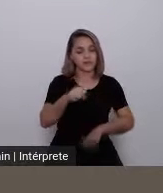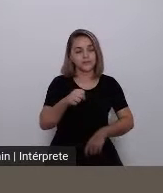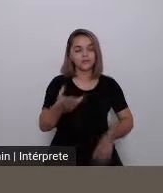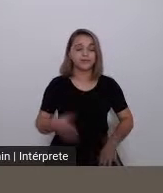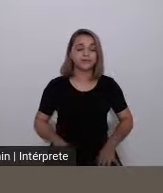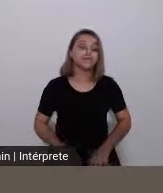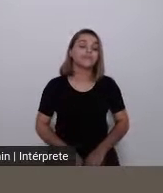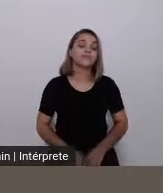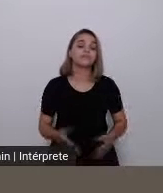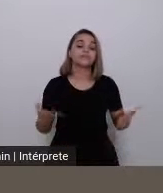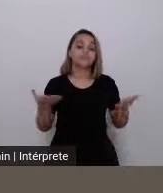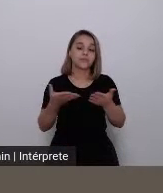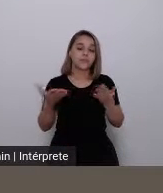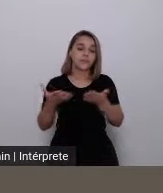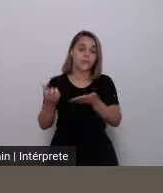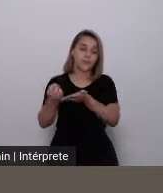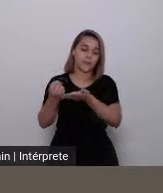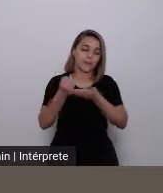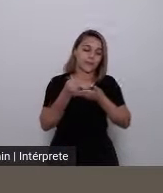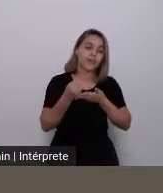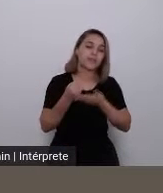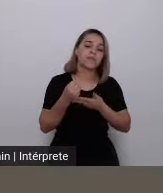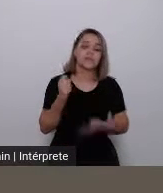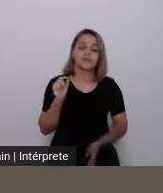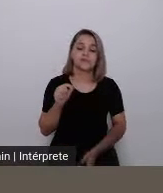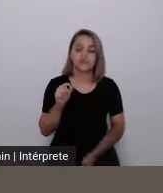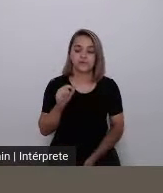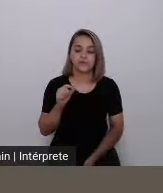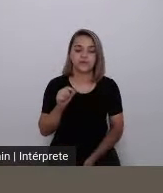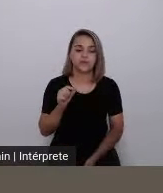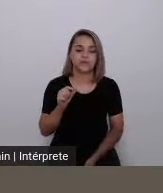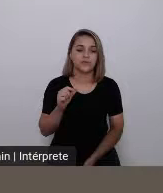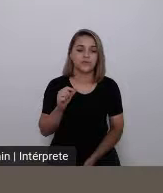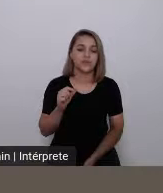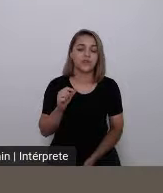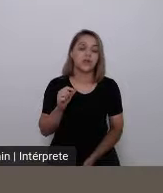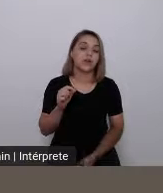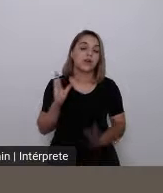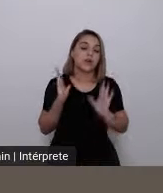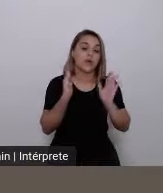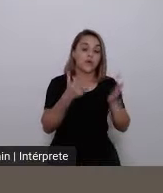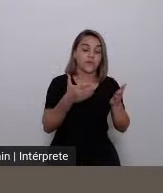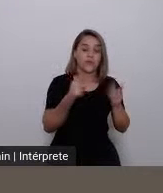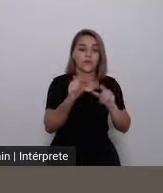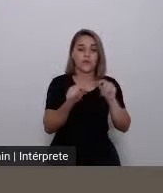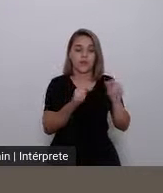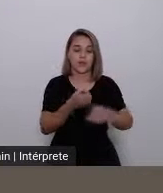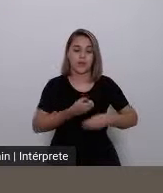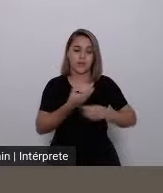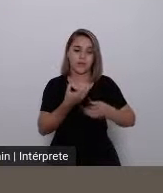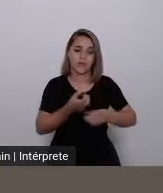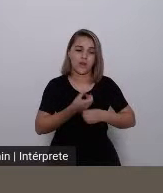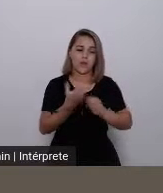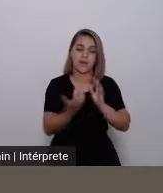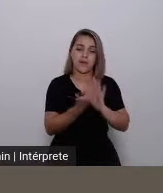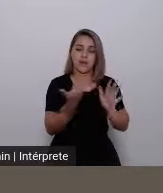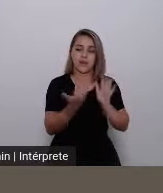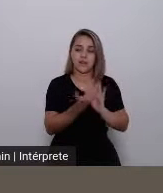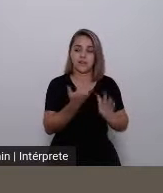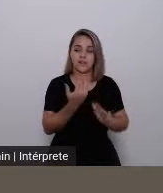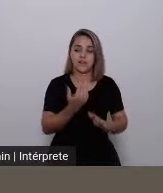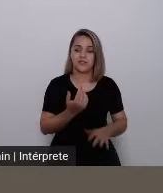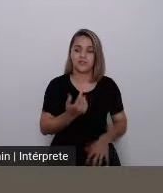trouxe agora um outro, mudando um pouco o foco, né, um poema do livro Pau Brasil, publicado